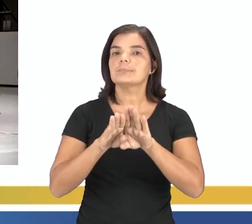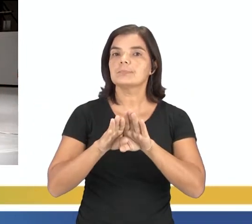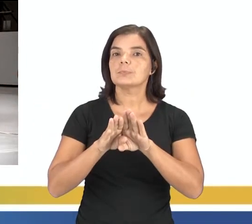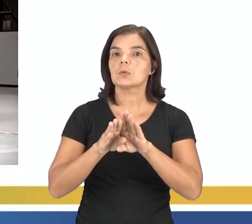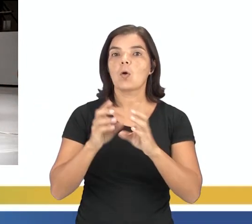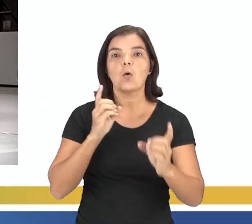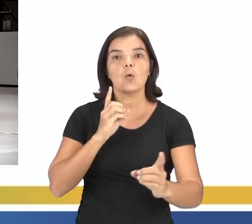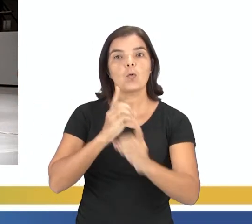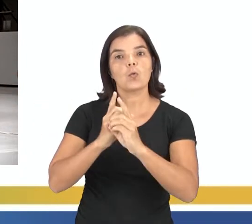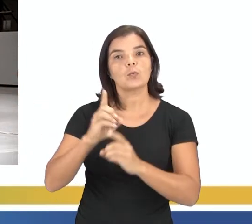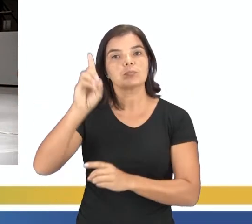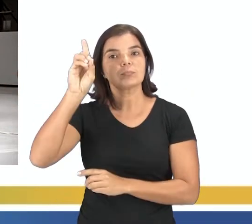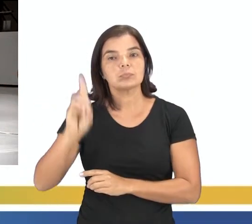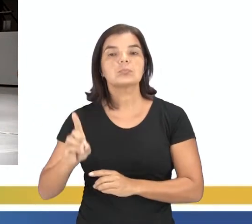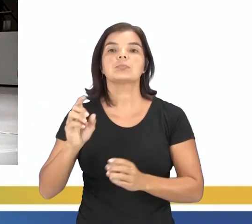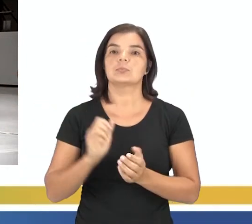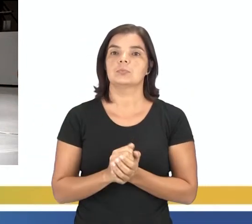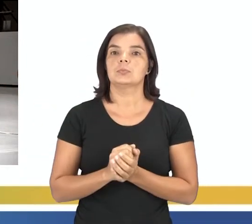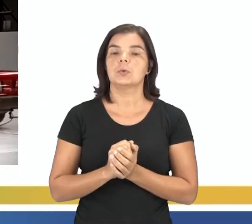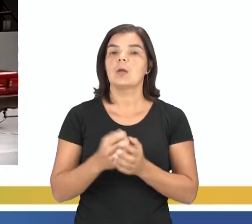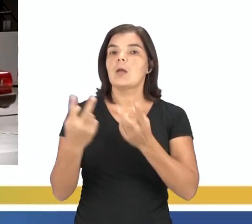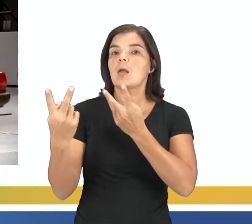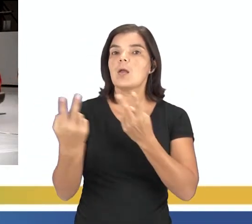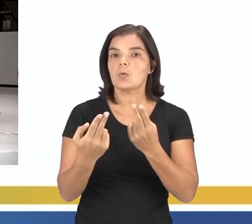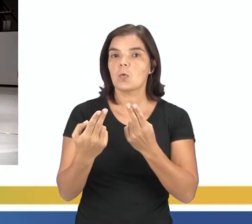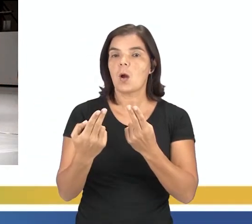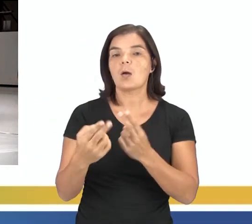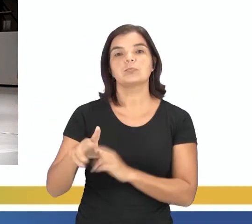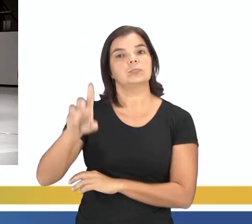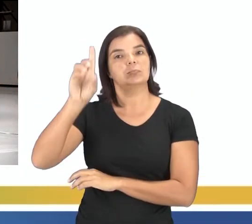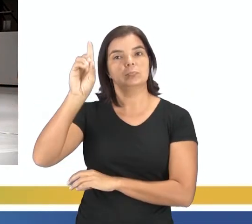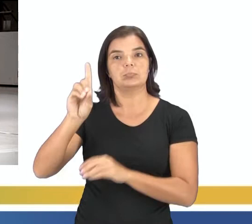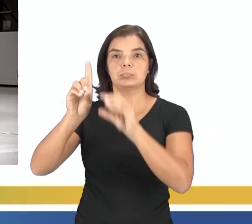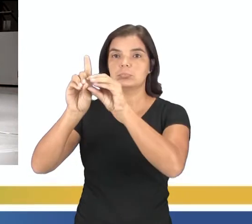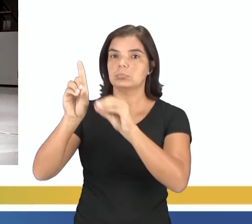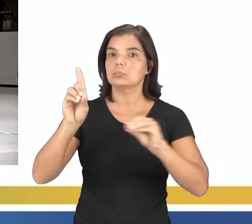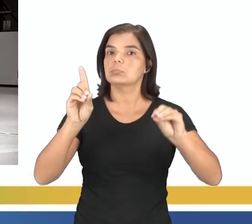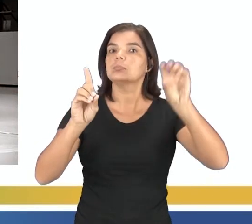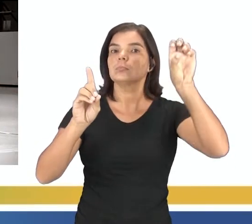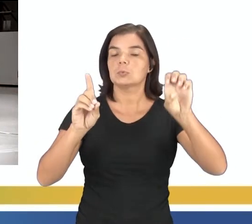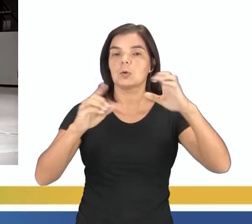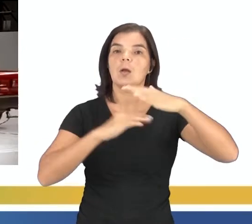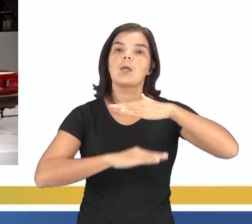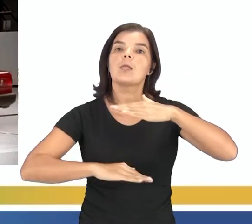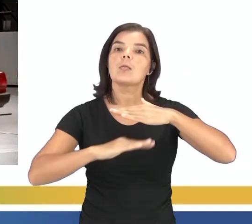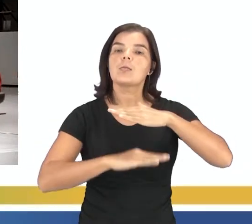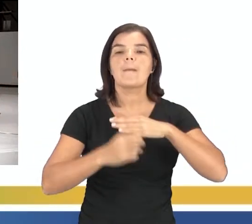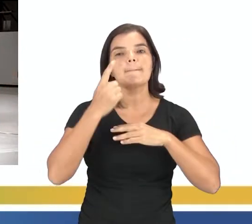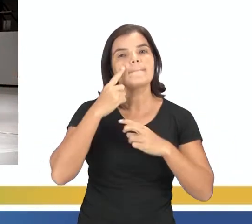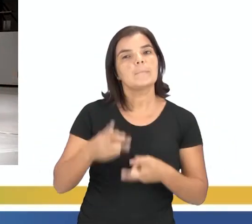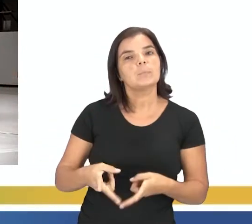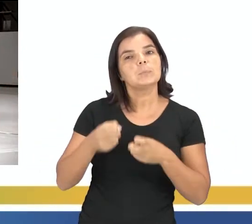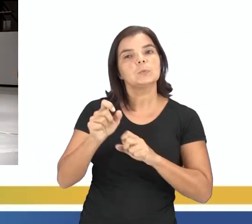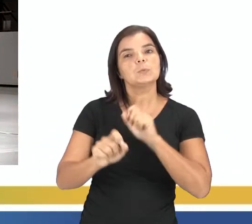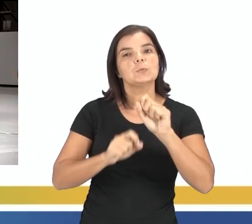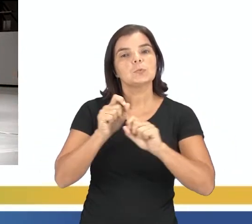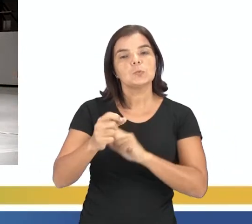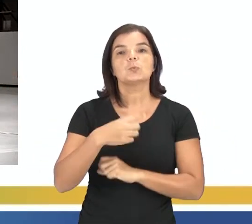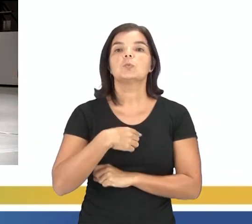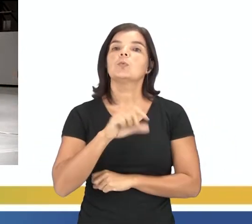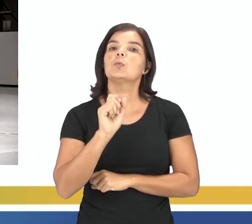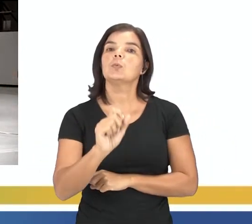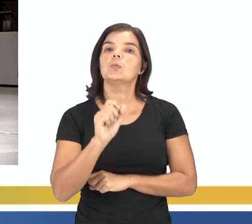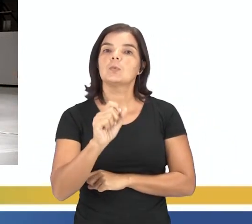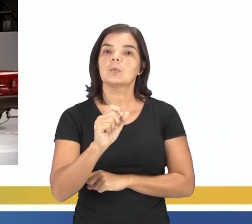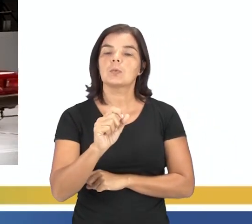o que se encontra do lado direito, da mesma maneira. E logo abaixo, nós podemos perceber aí que nós